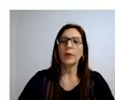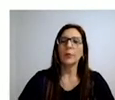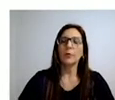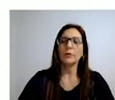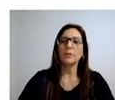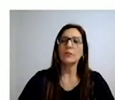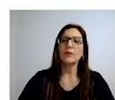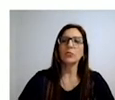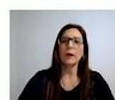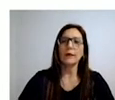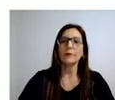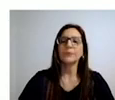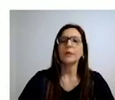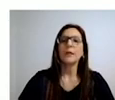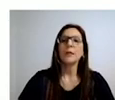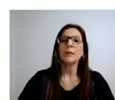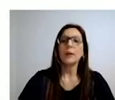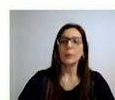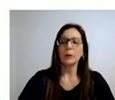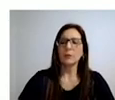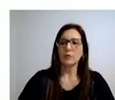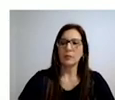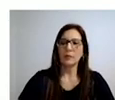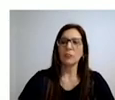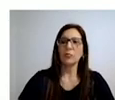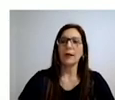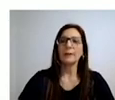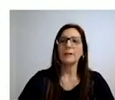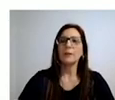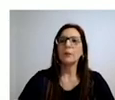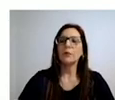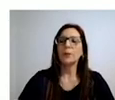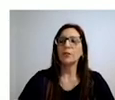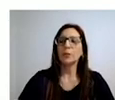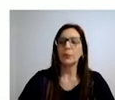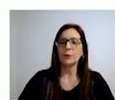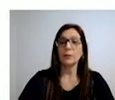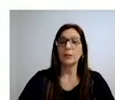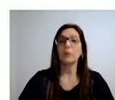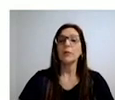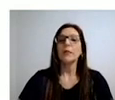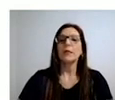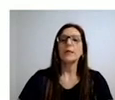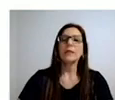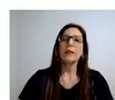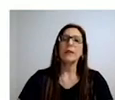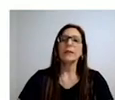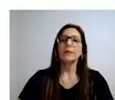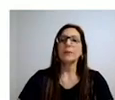sobre a reprodução sexuada. Então, a reprodução sexuada é uma forma de reprodução que